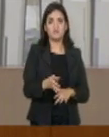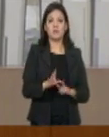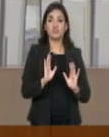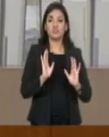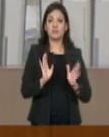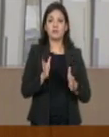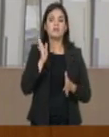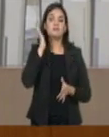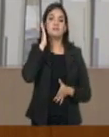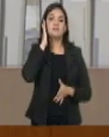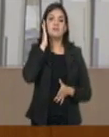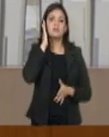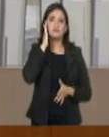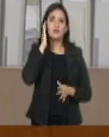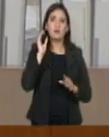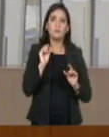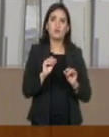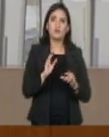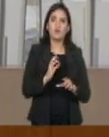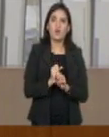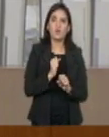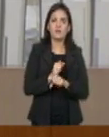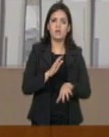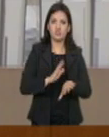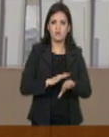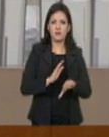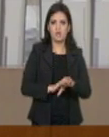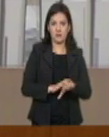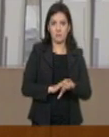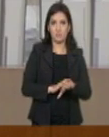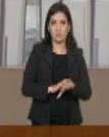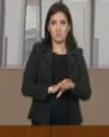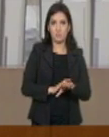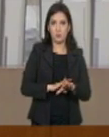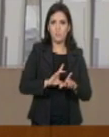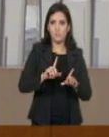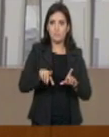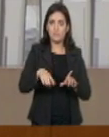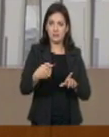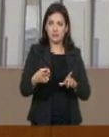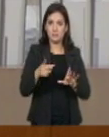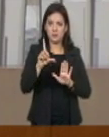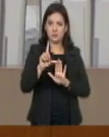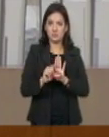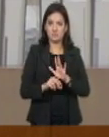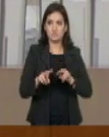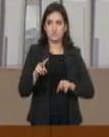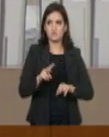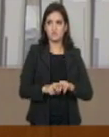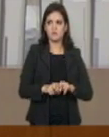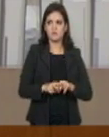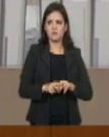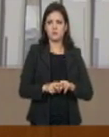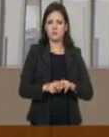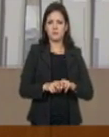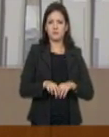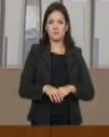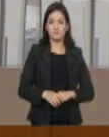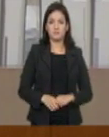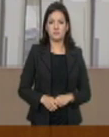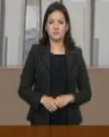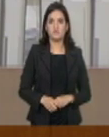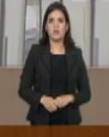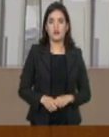sabe a contagem de tempo para fins de progressão. ou em razão da prisão preventiva, a eventual